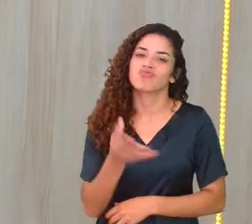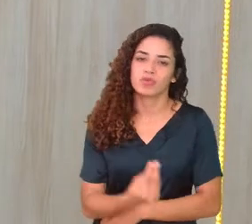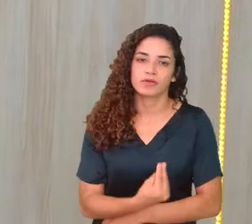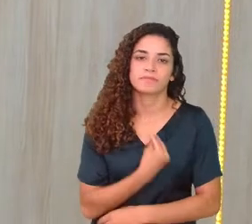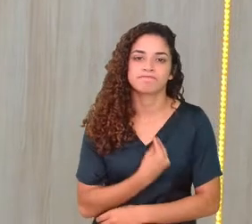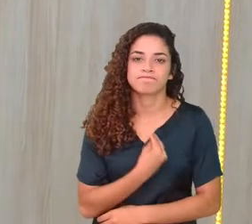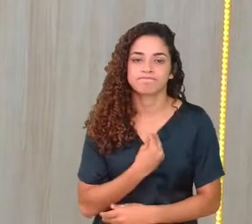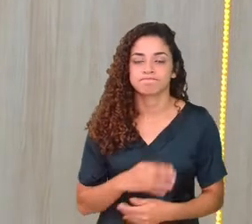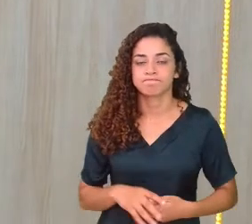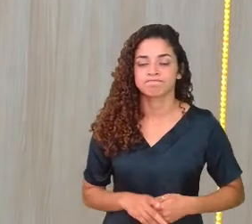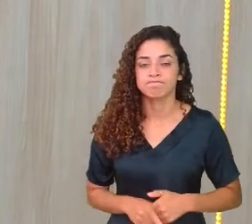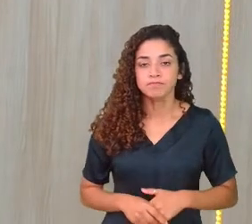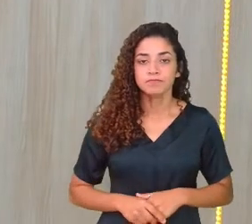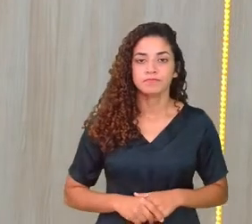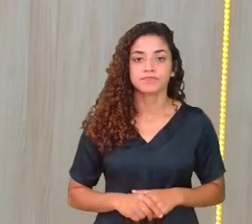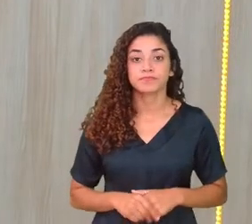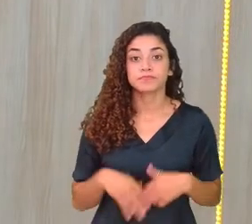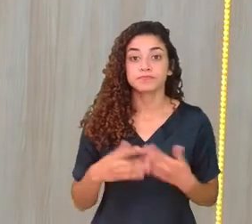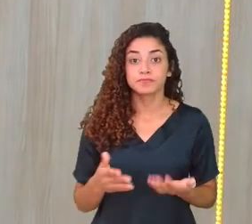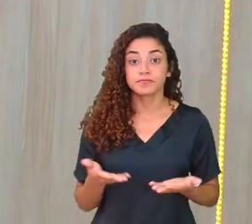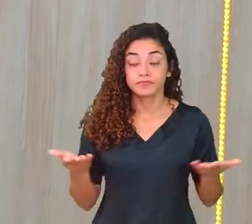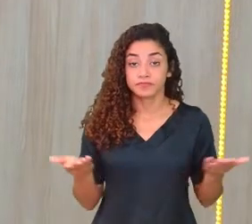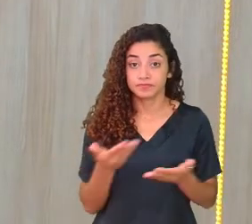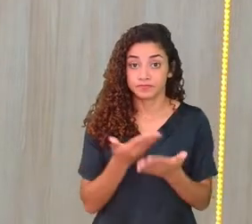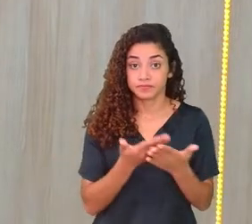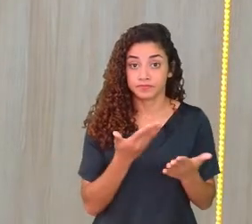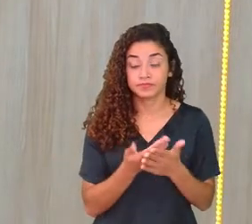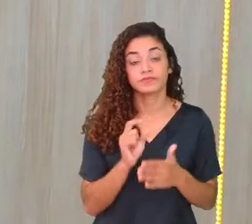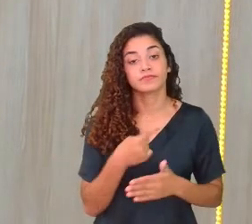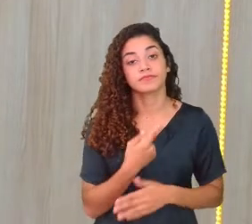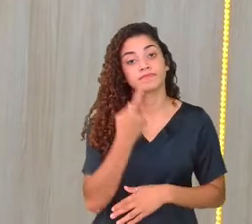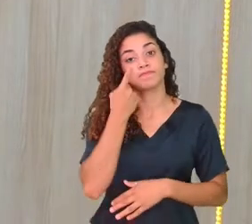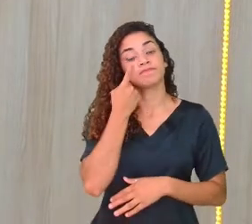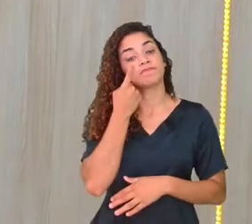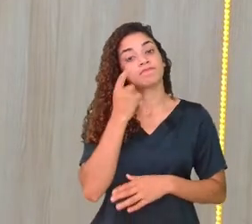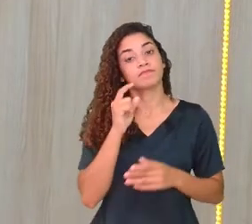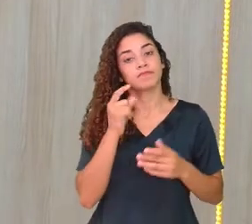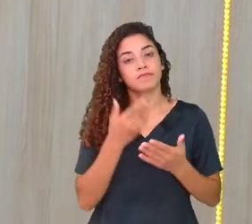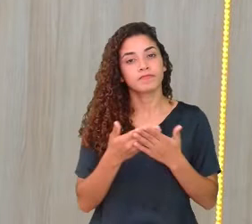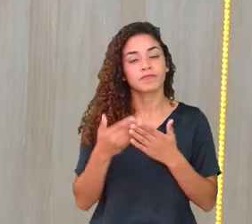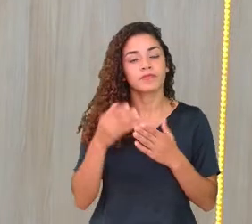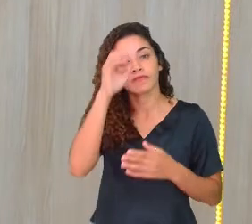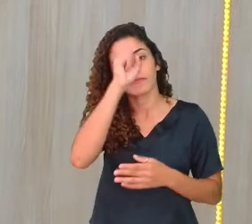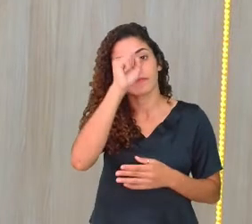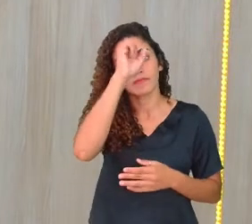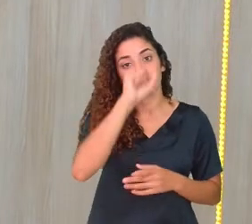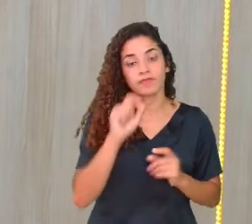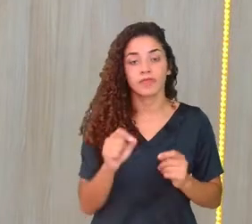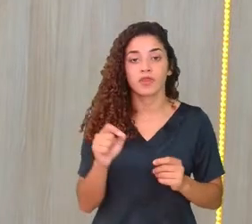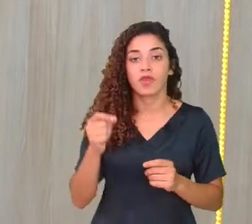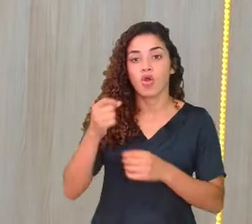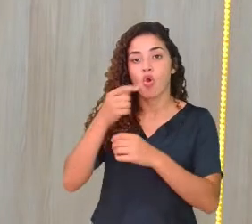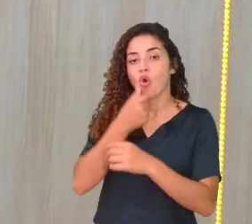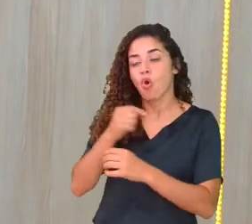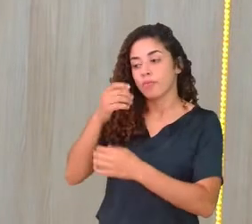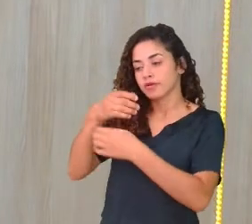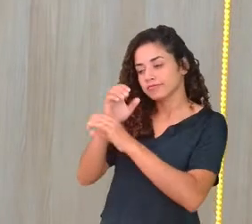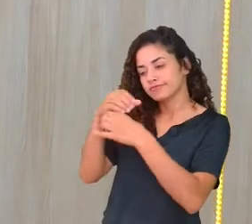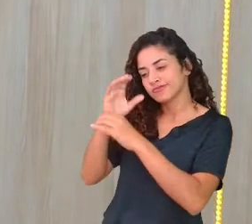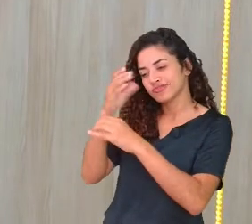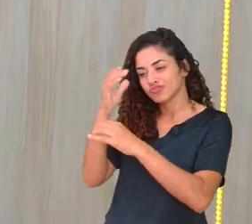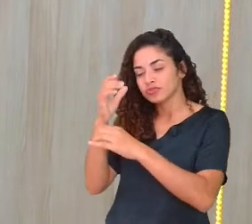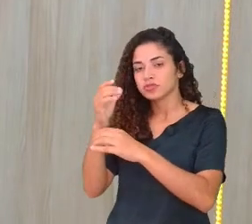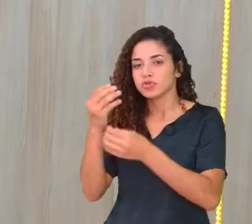ela já vem existindo. E na nossa aula nós vamos ver também como os cientistas, né, eles contribuíram